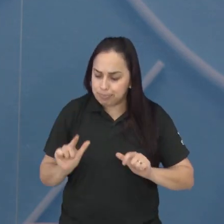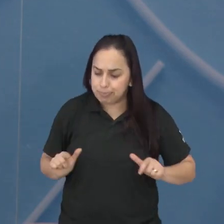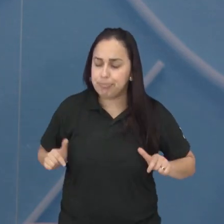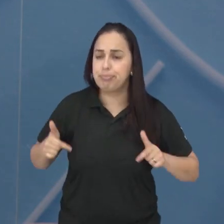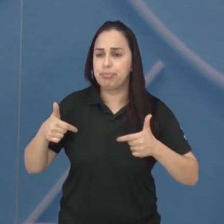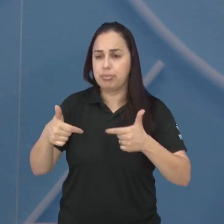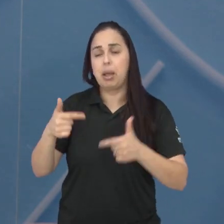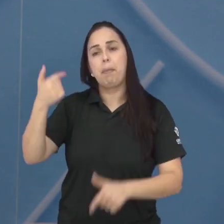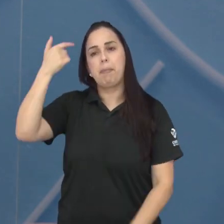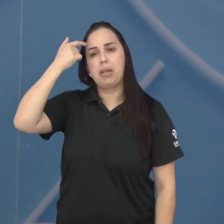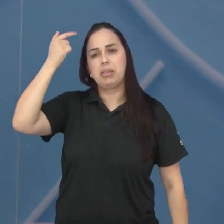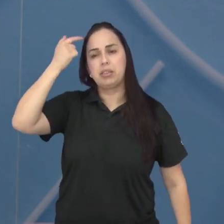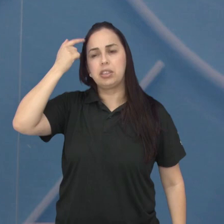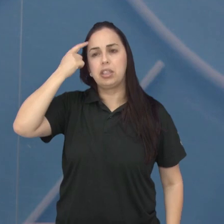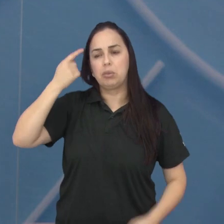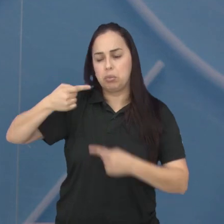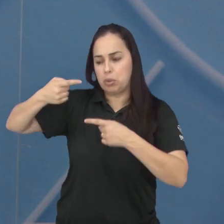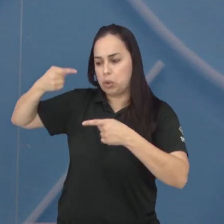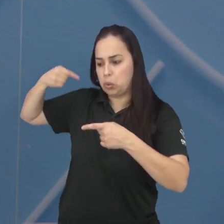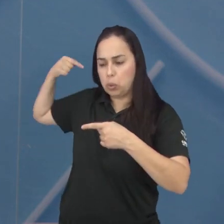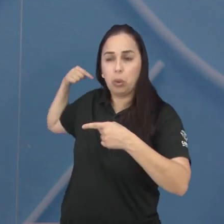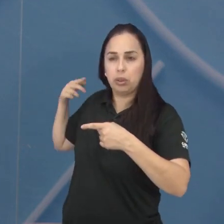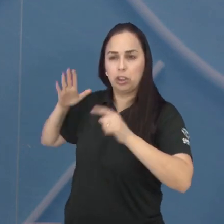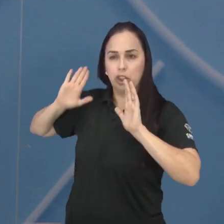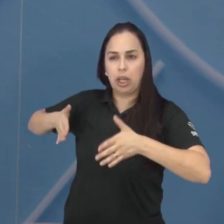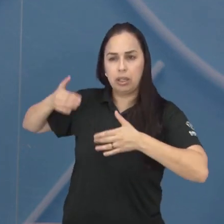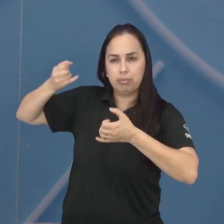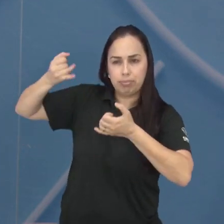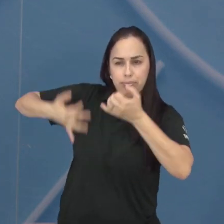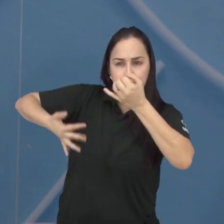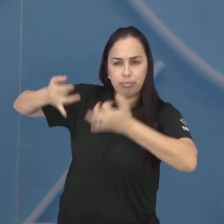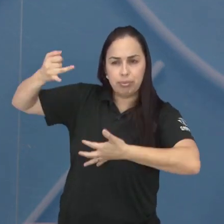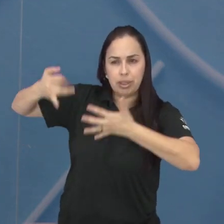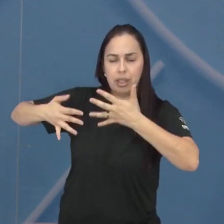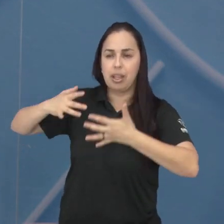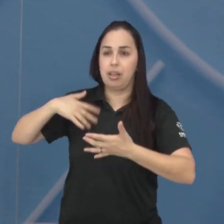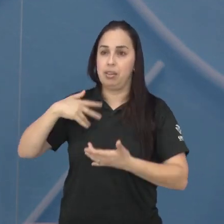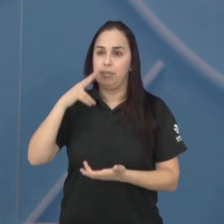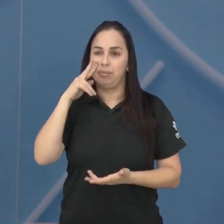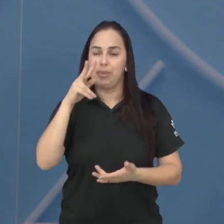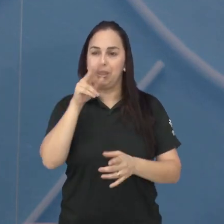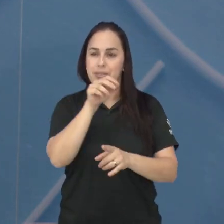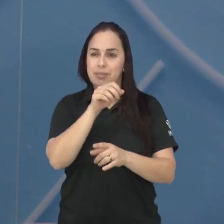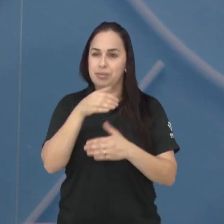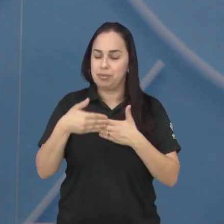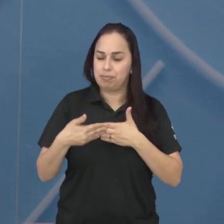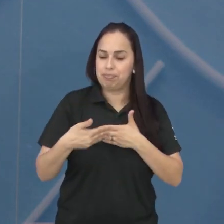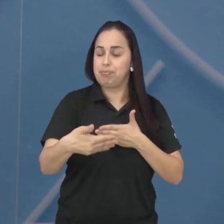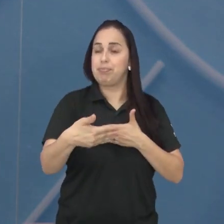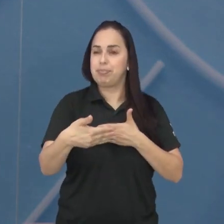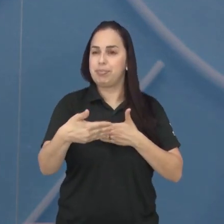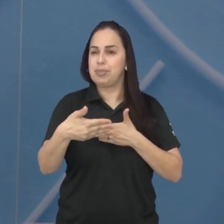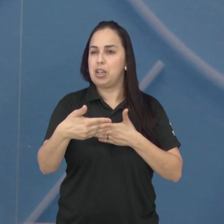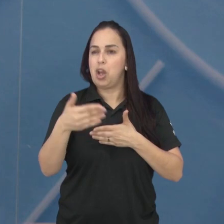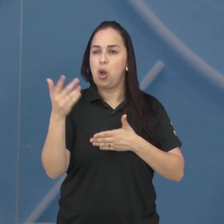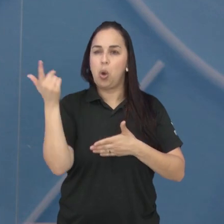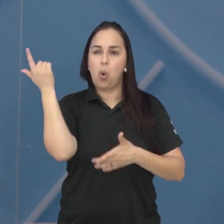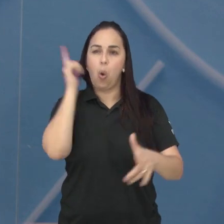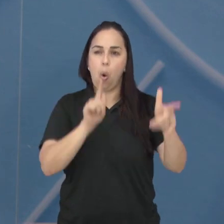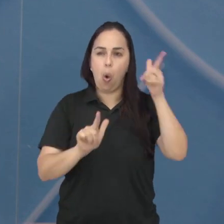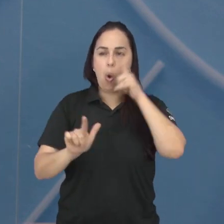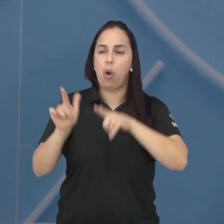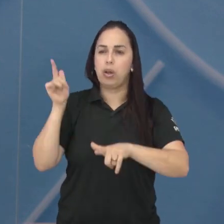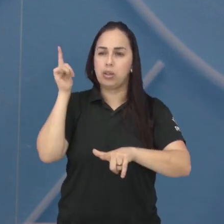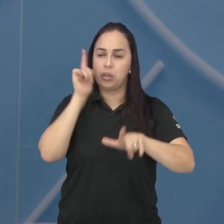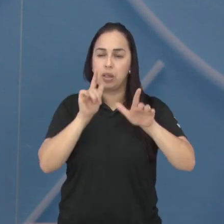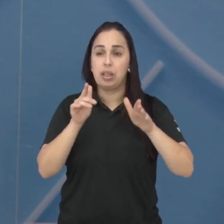Pensando no que a gente falou até agora, né? Assim, eu vejo conquistas nas últimas